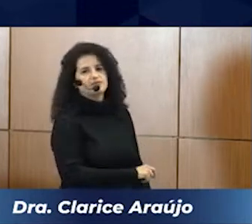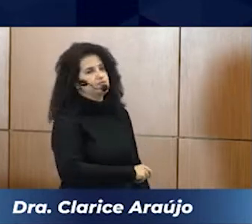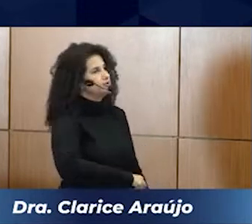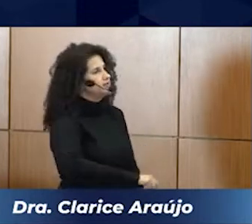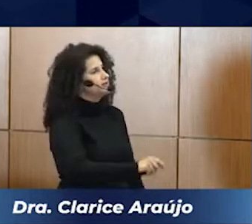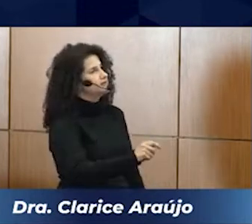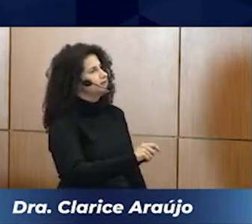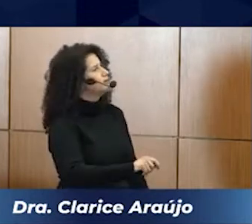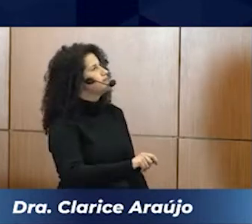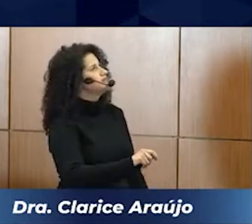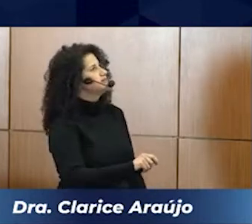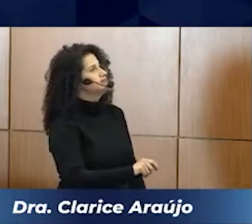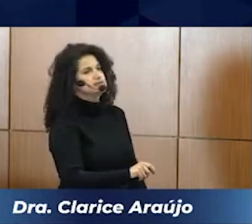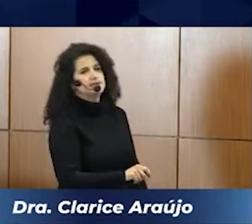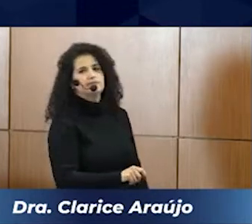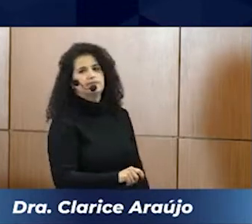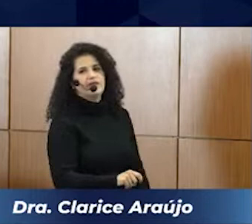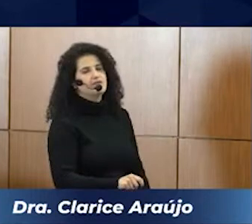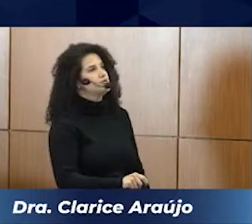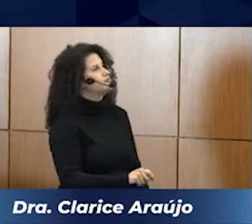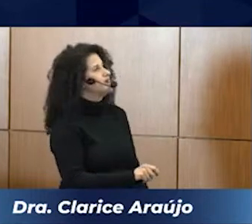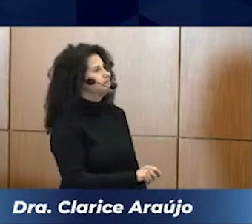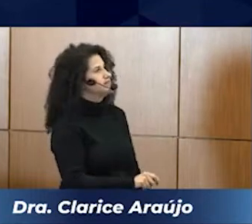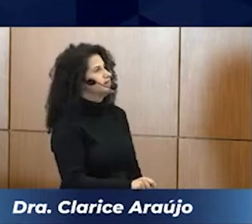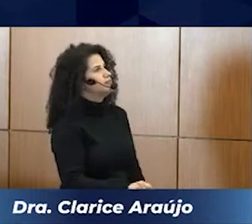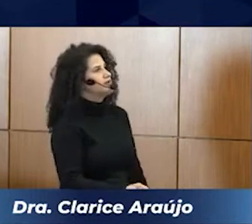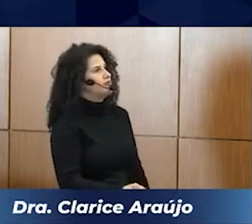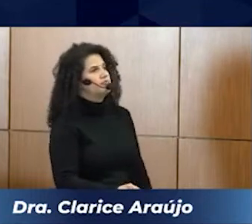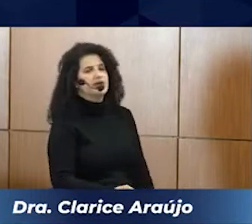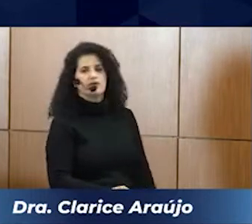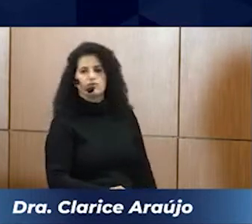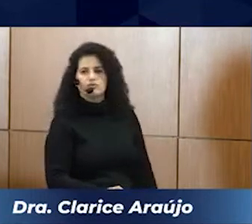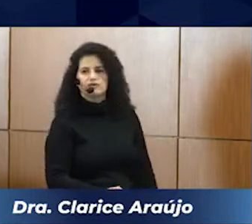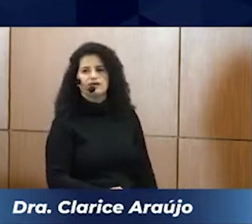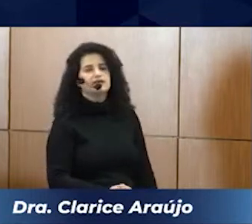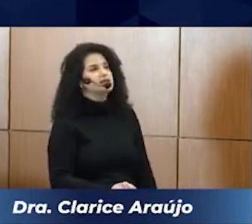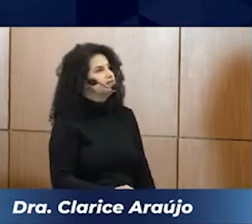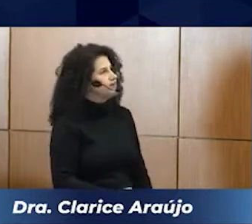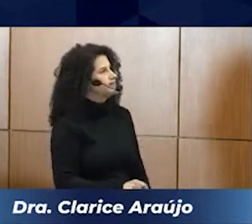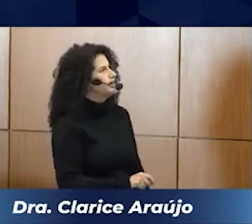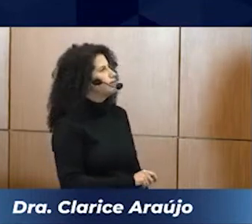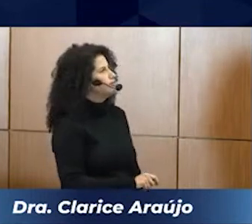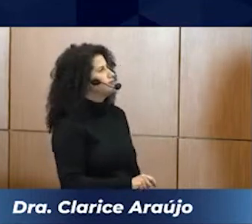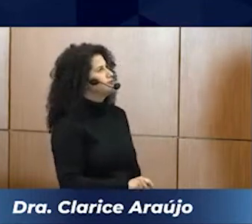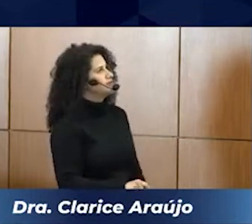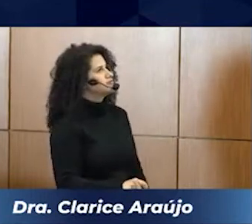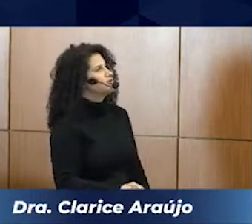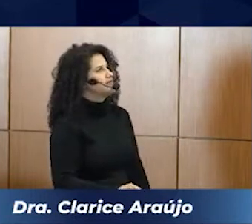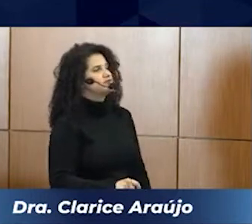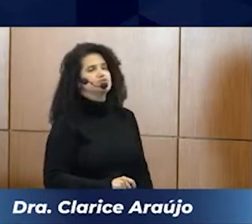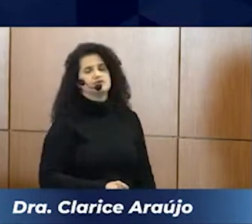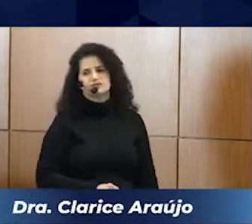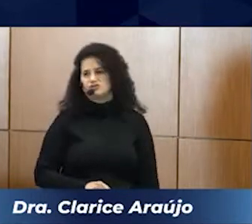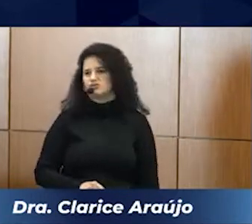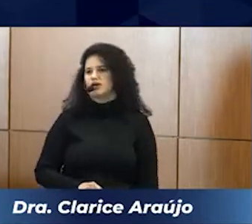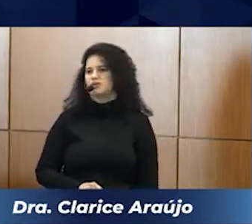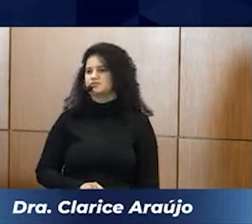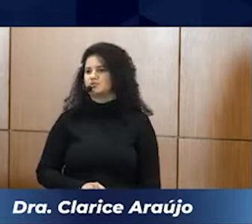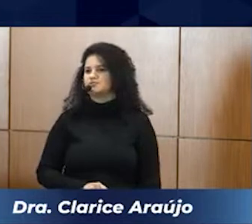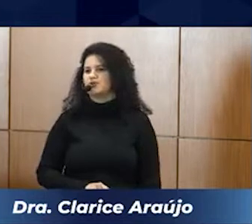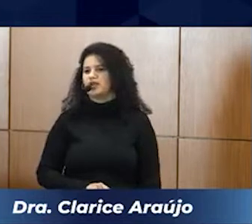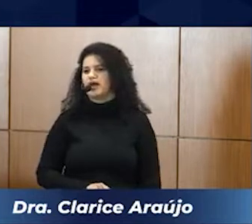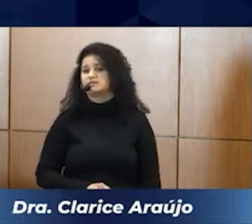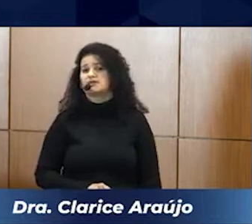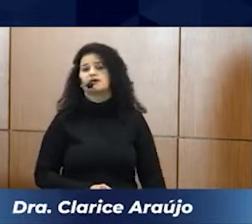meu caso, fui andando na pesquisa. Né? Vamos fazer, elaborar uma pergunta que vai dar conta de responder aos nossos